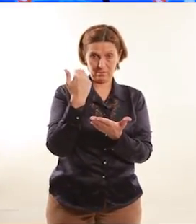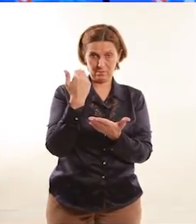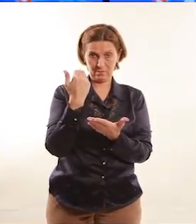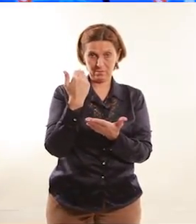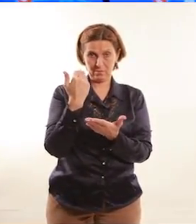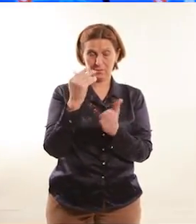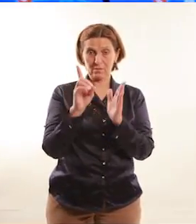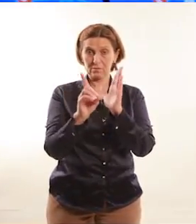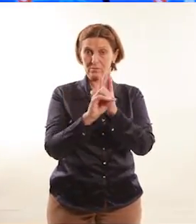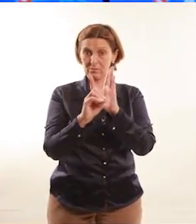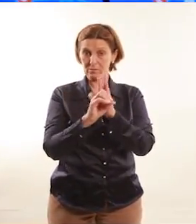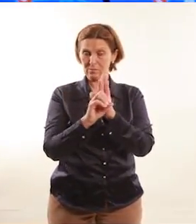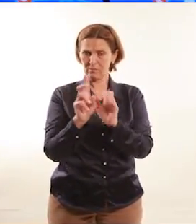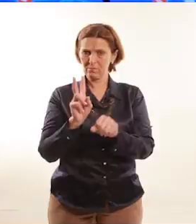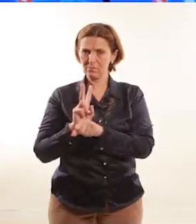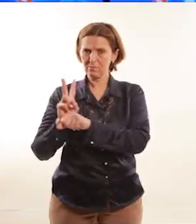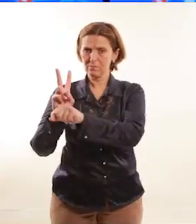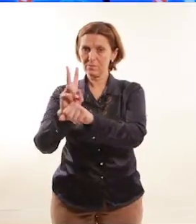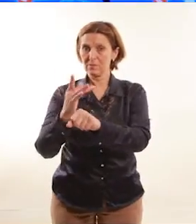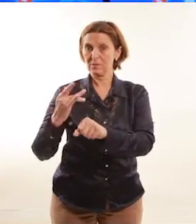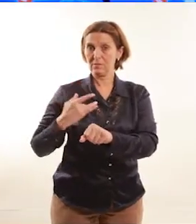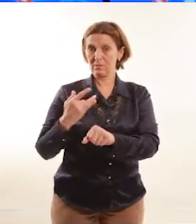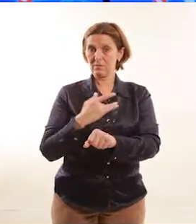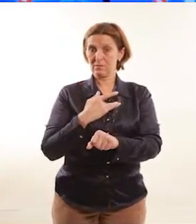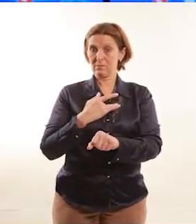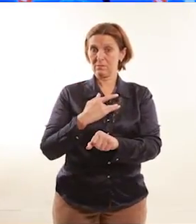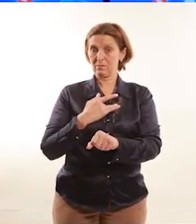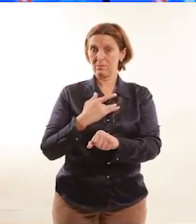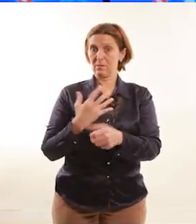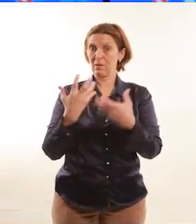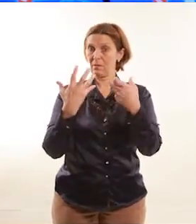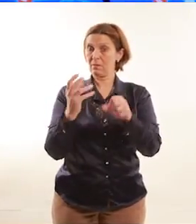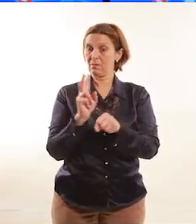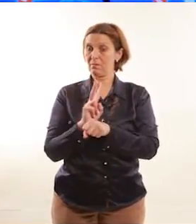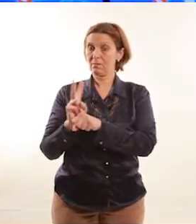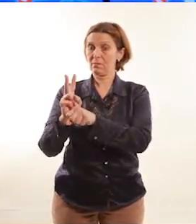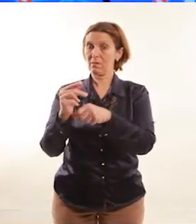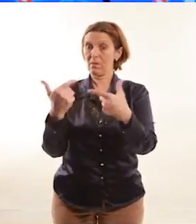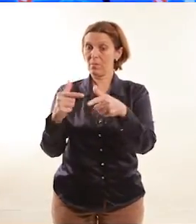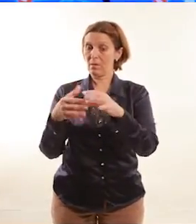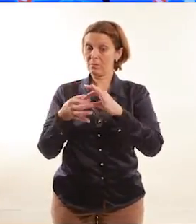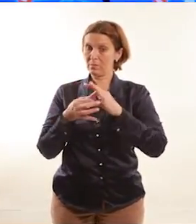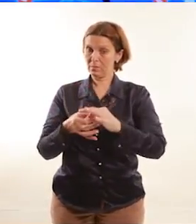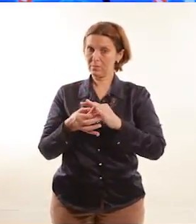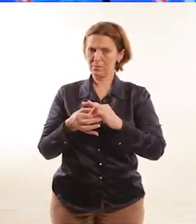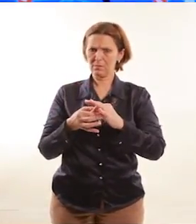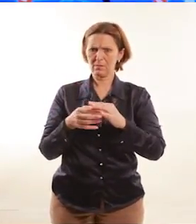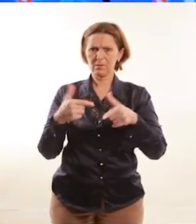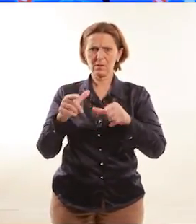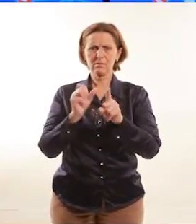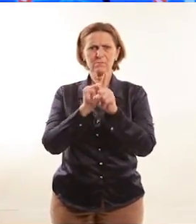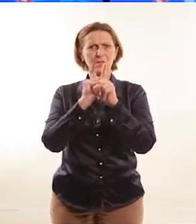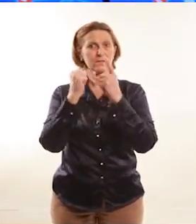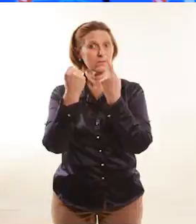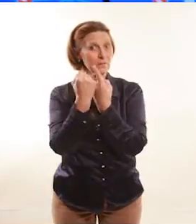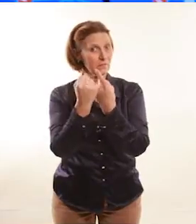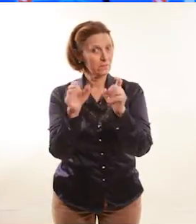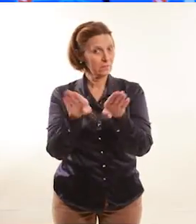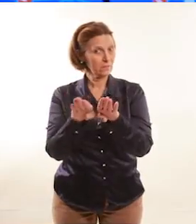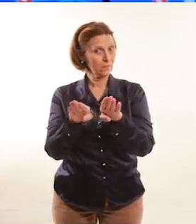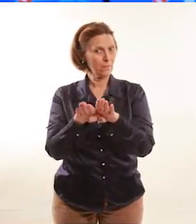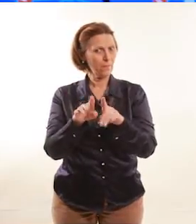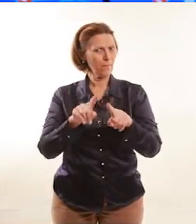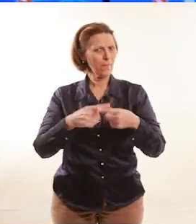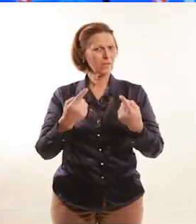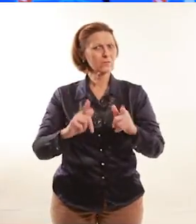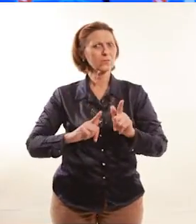da Vigilância à Saúde, ela exige que as vigilâncias trabalhem entre elas e delas trabalhem com os demais níveis de assistência. Mas aí o